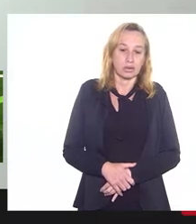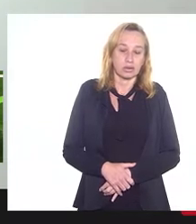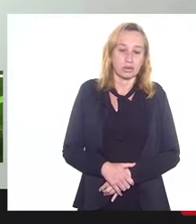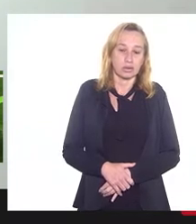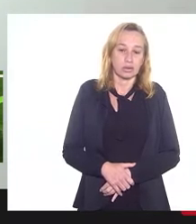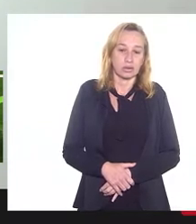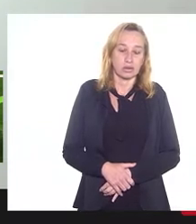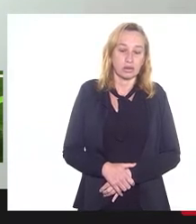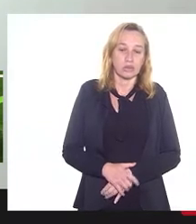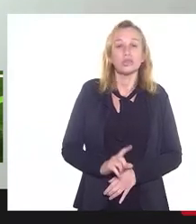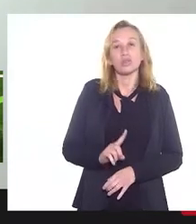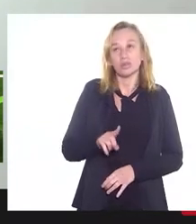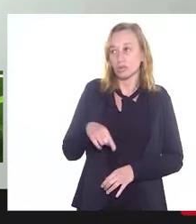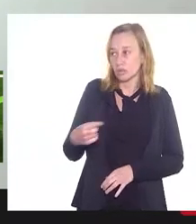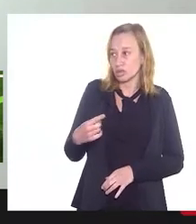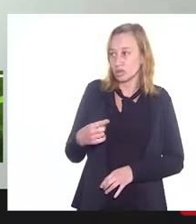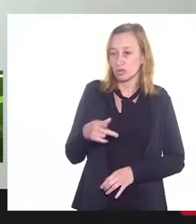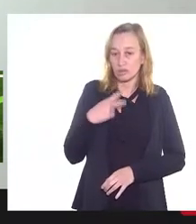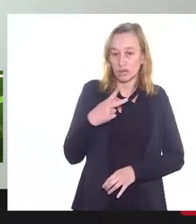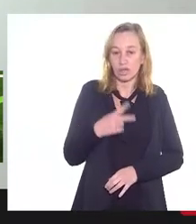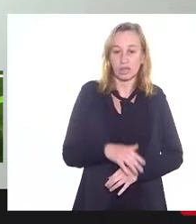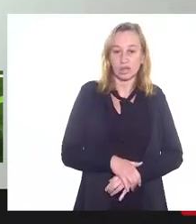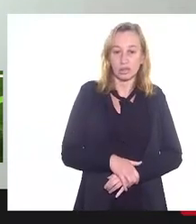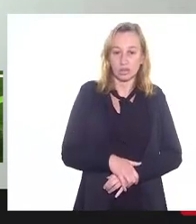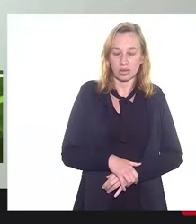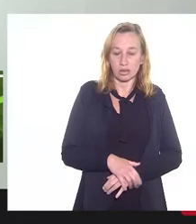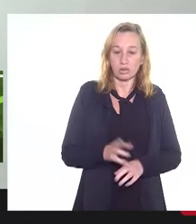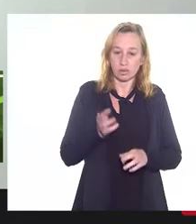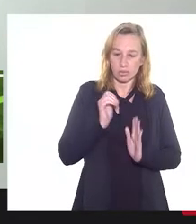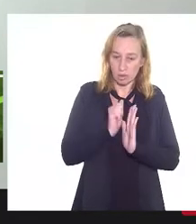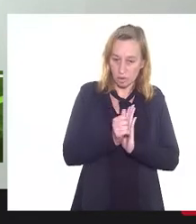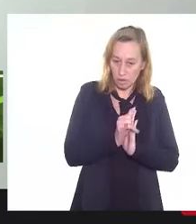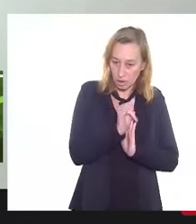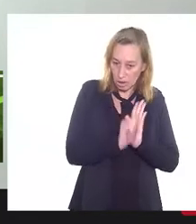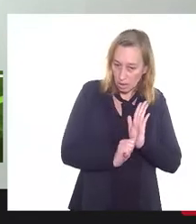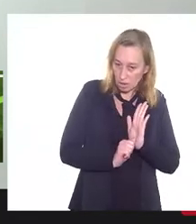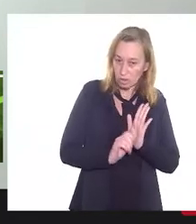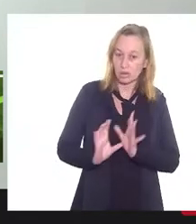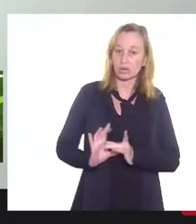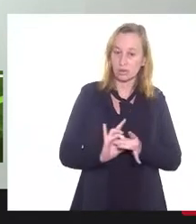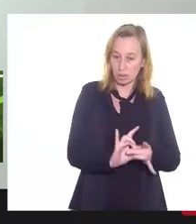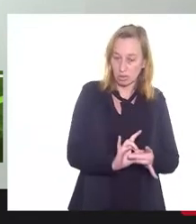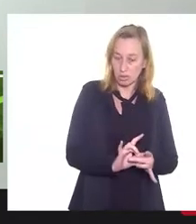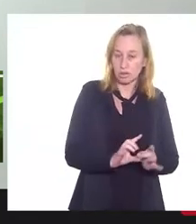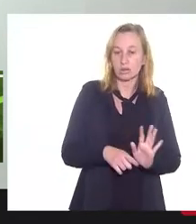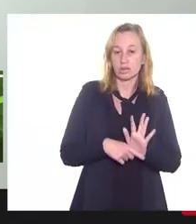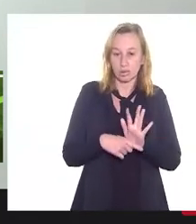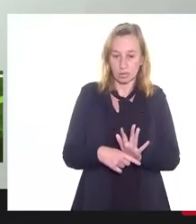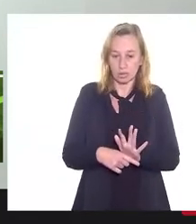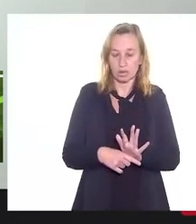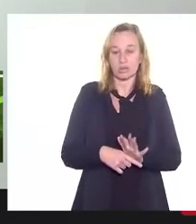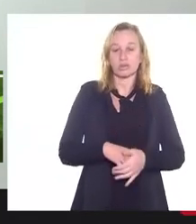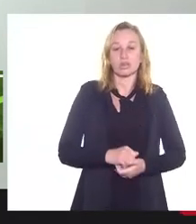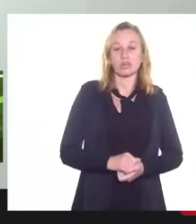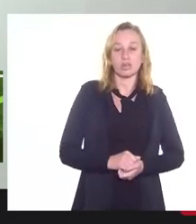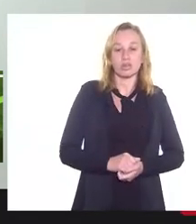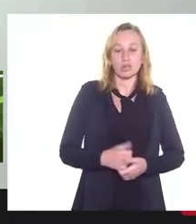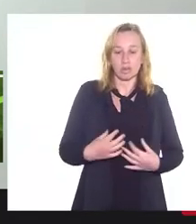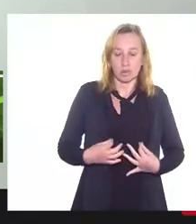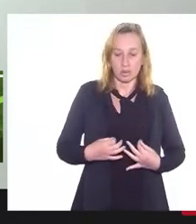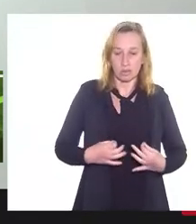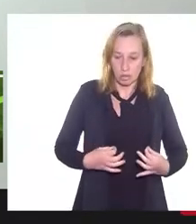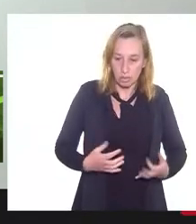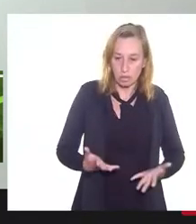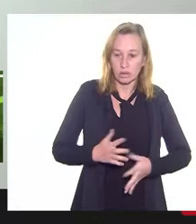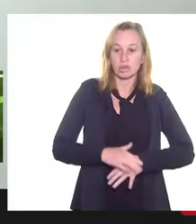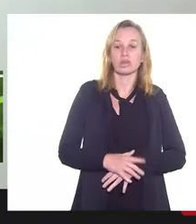E o demais a gente traz aí nos relatórios, na complementação, na contribuição dos relatórios, nos colocar à